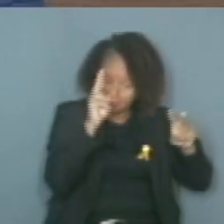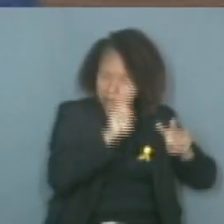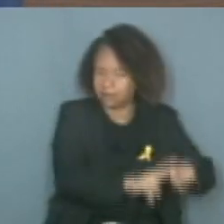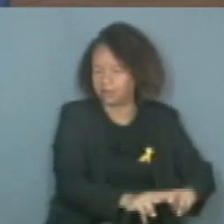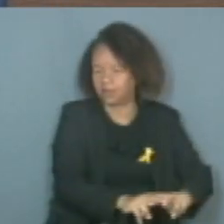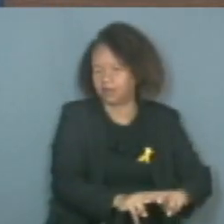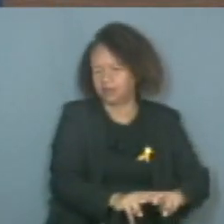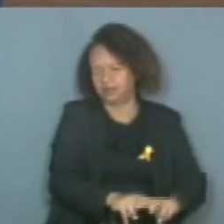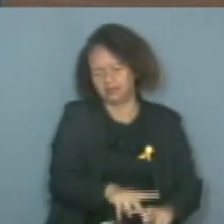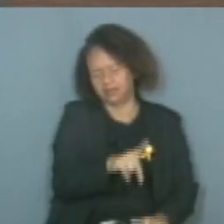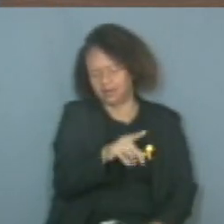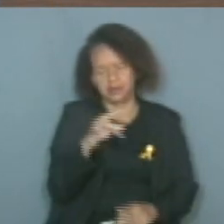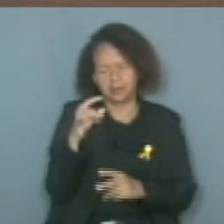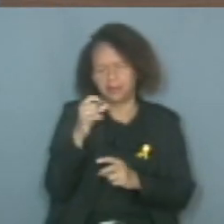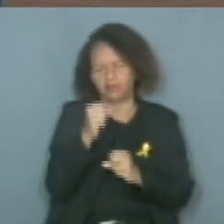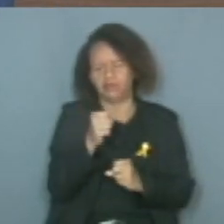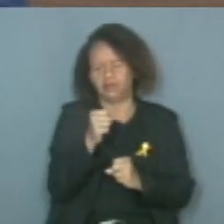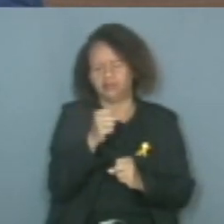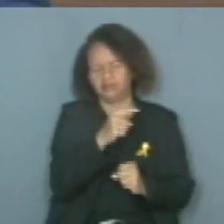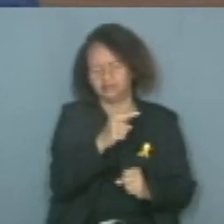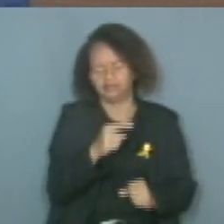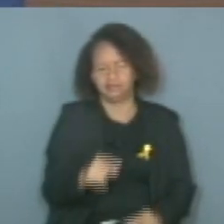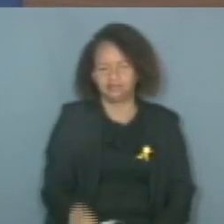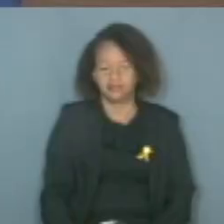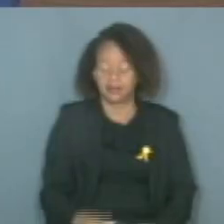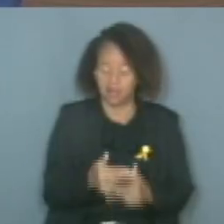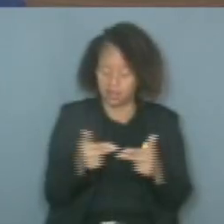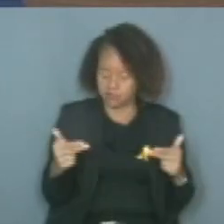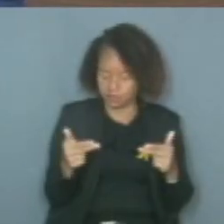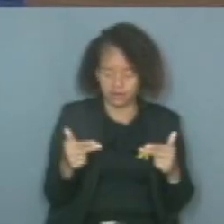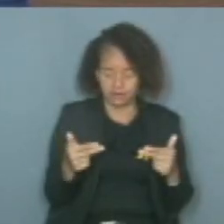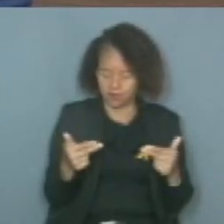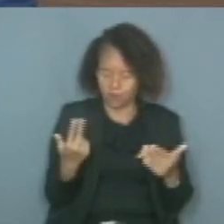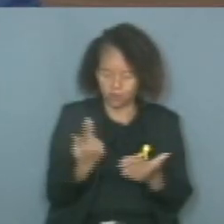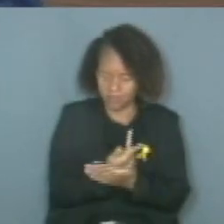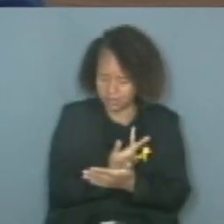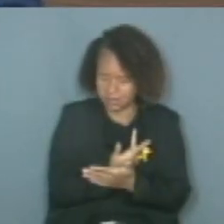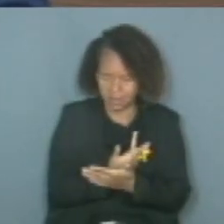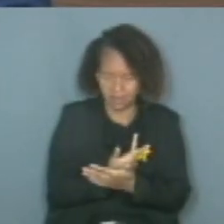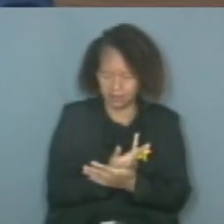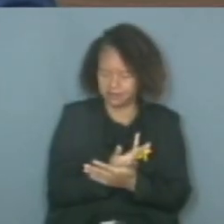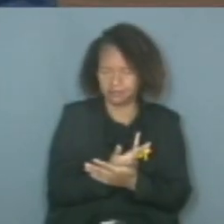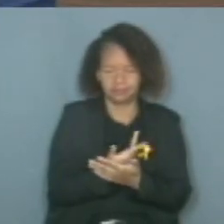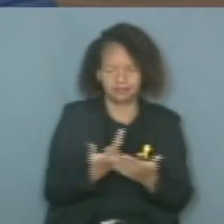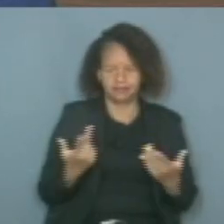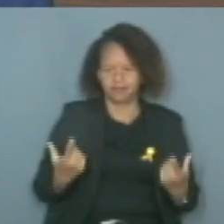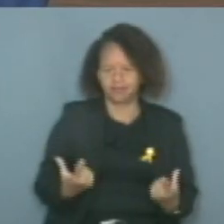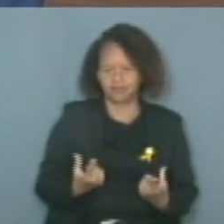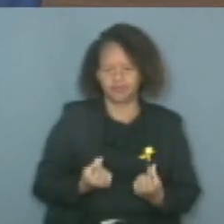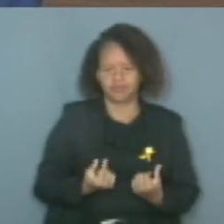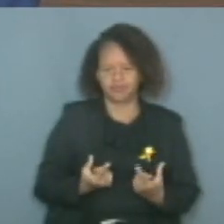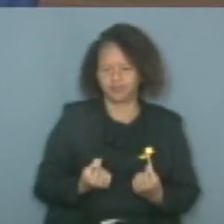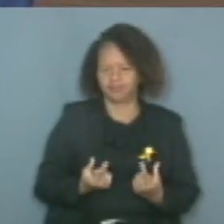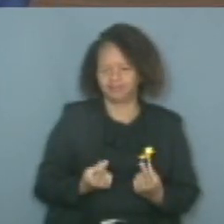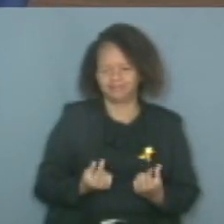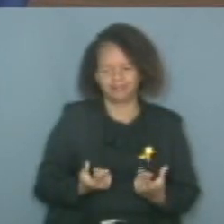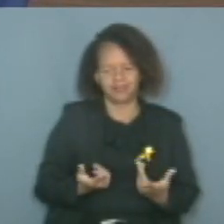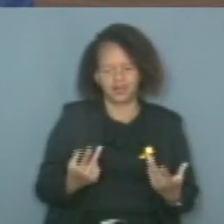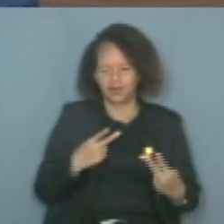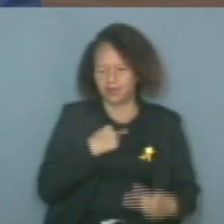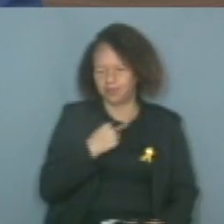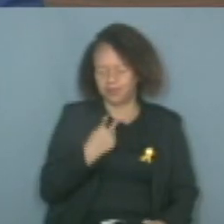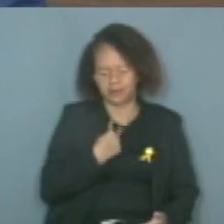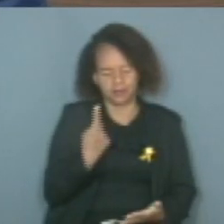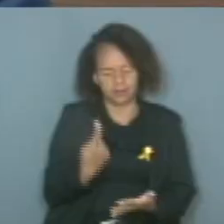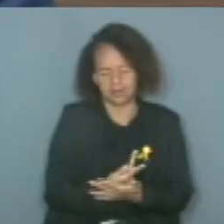e ele tem o poder. E as coisas estão acontecendo a toque de caixa. Isso não pode acontecer.